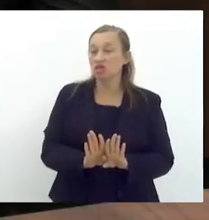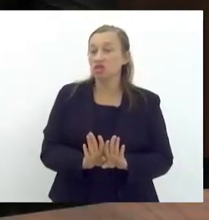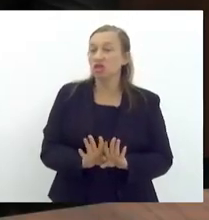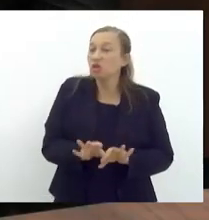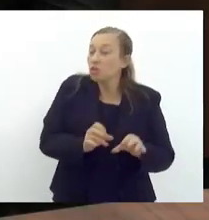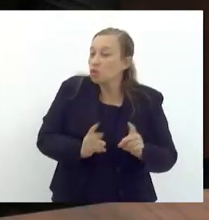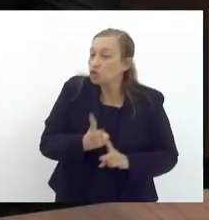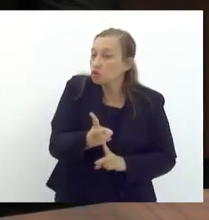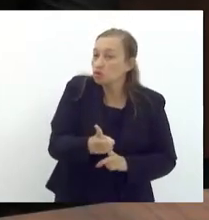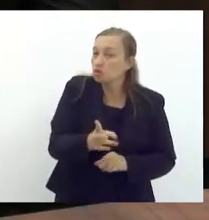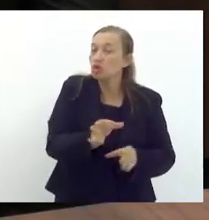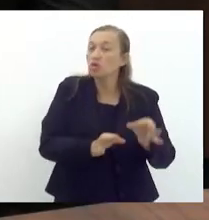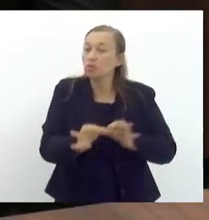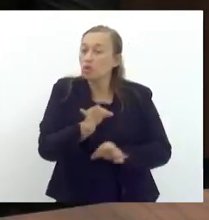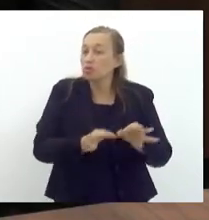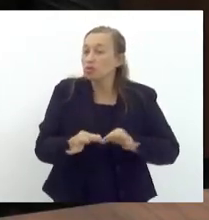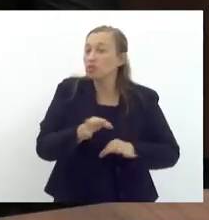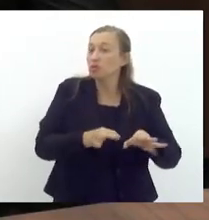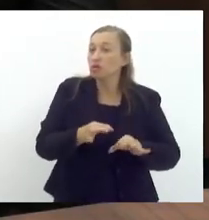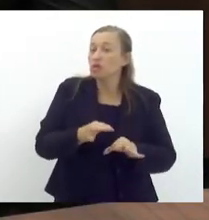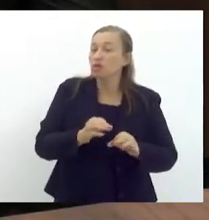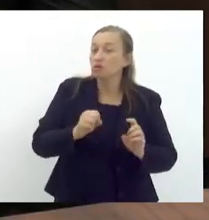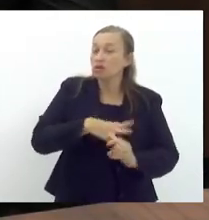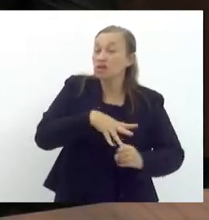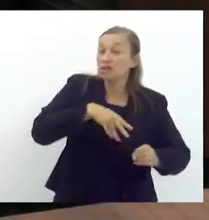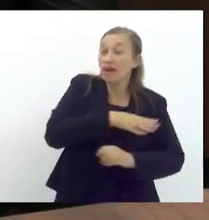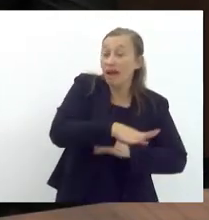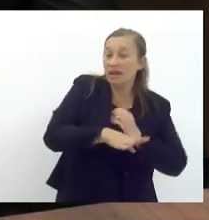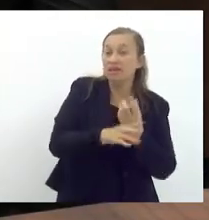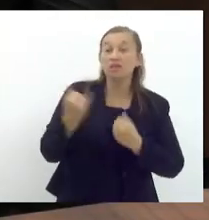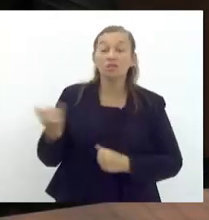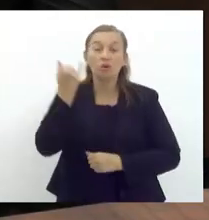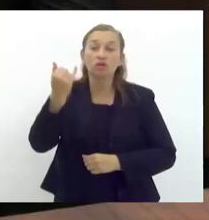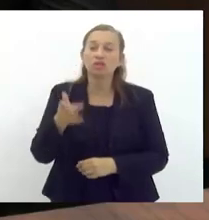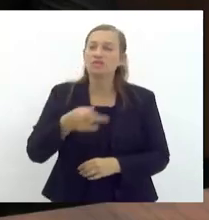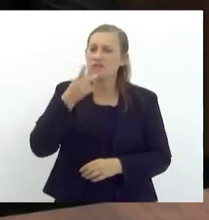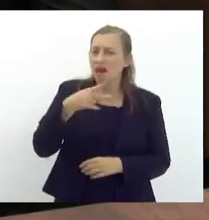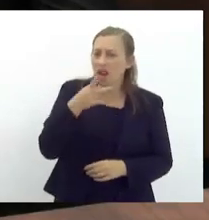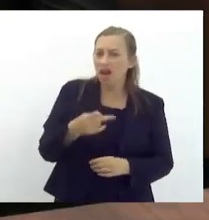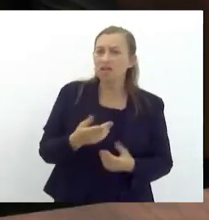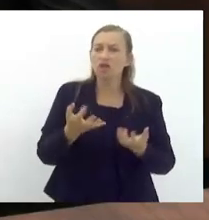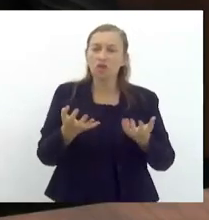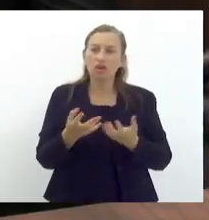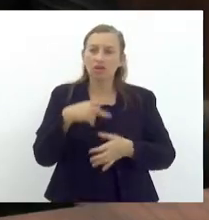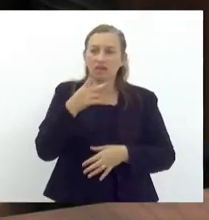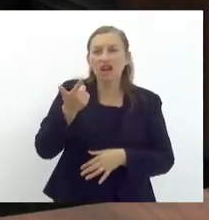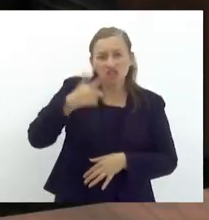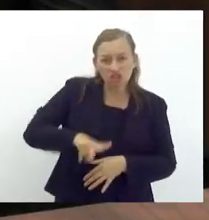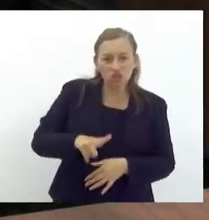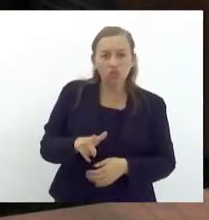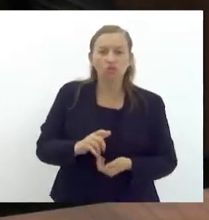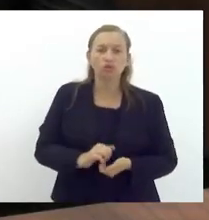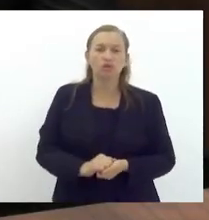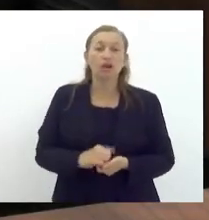programas sociais importantes a gente tem falado muito e eu quero destacar mais uma vez a importância